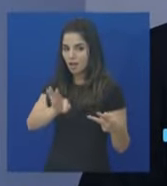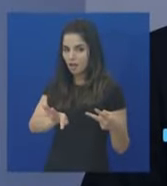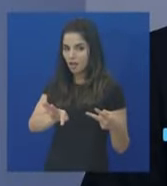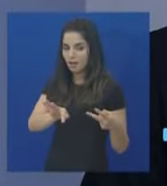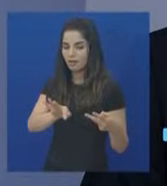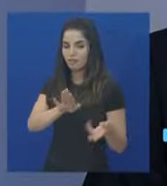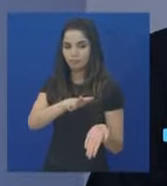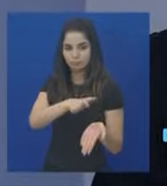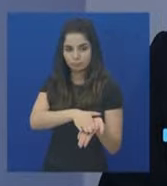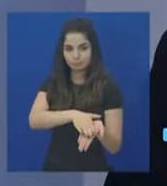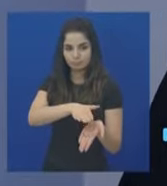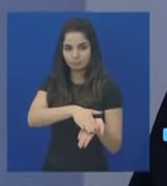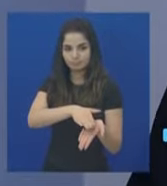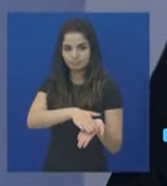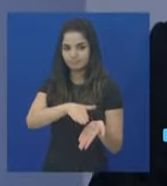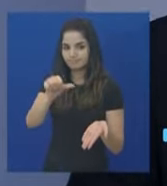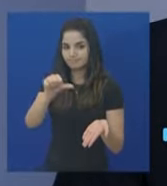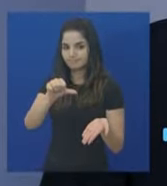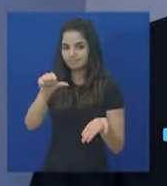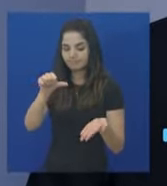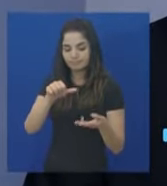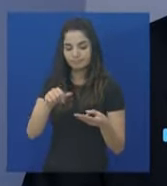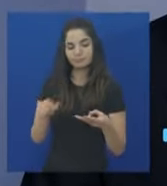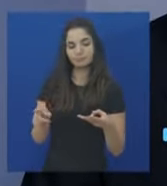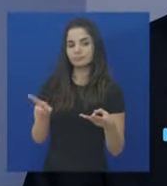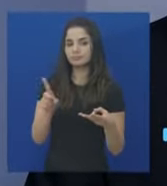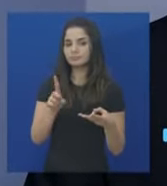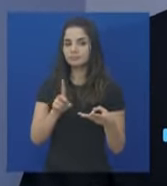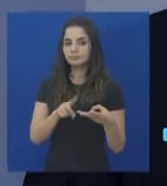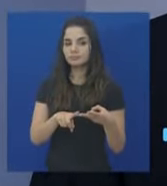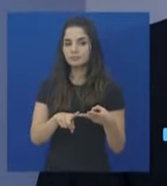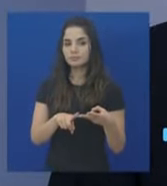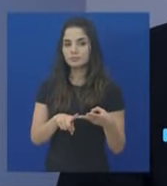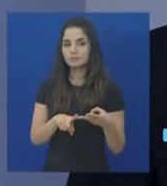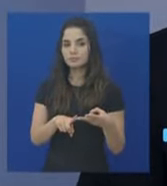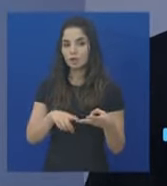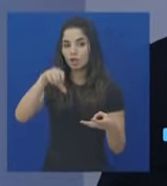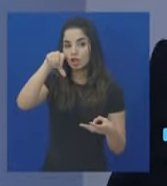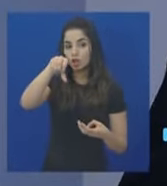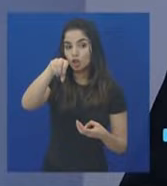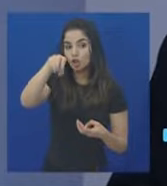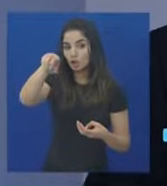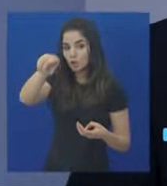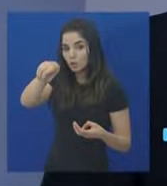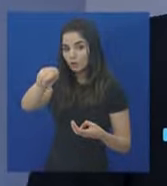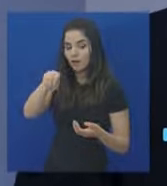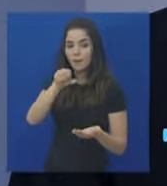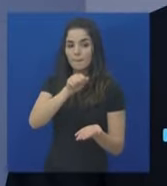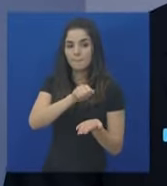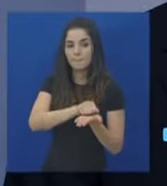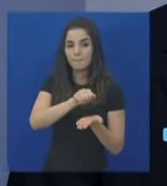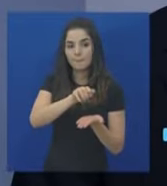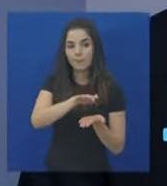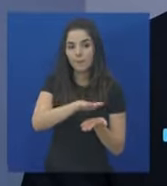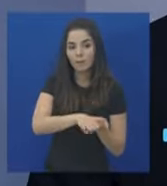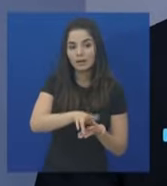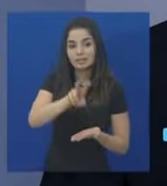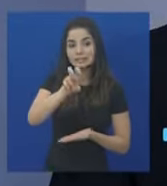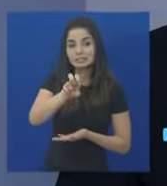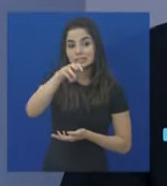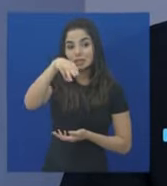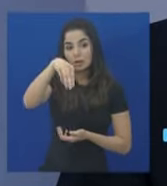declaração meramente protelatório, por conta de 90 multas que somam a R 5 milhões, terá